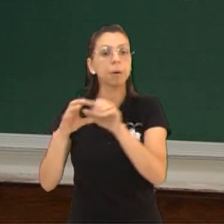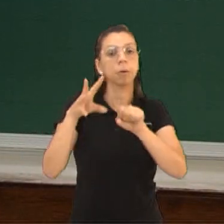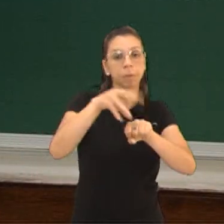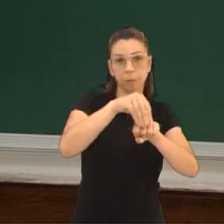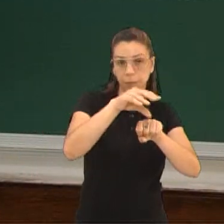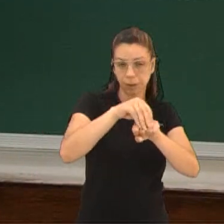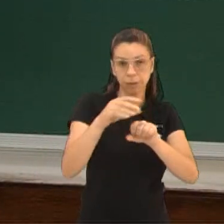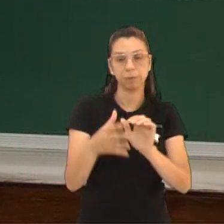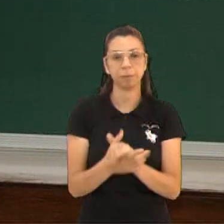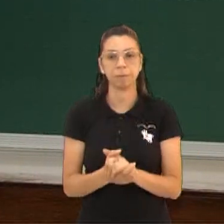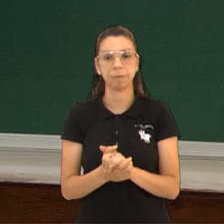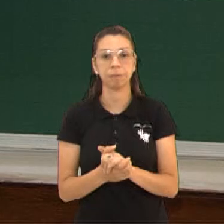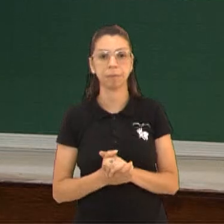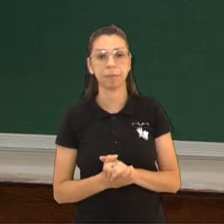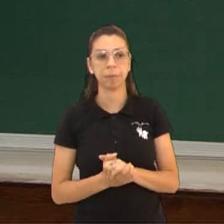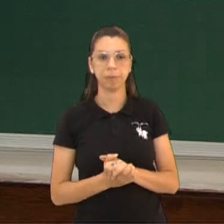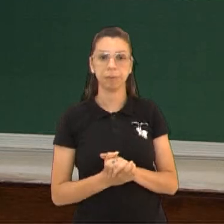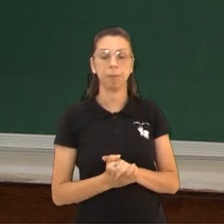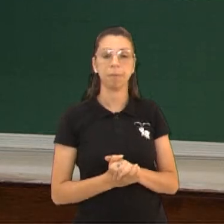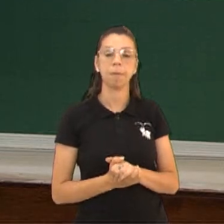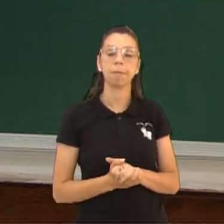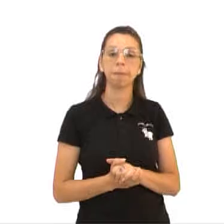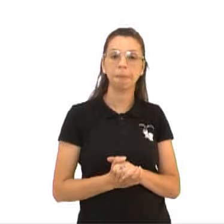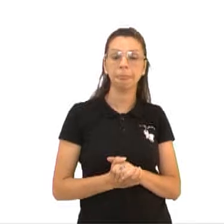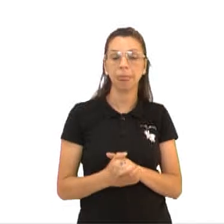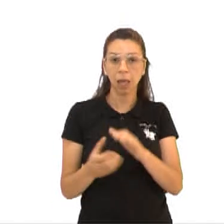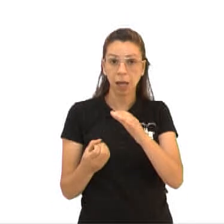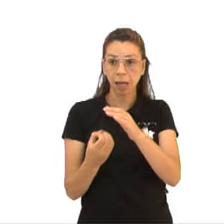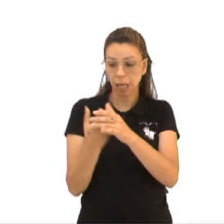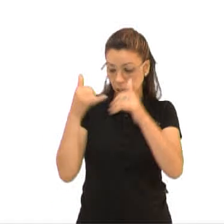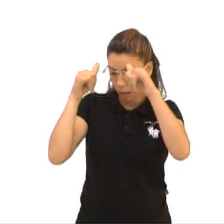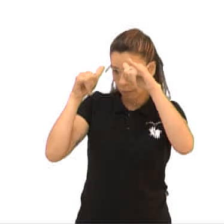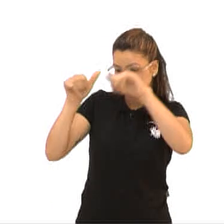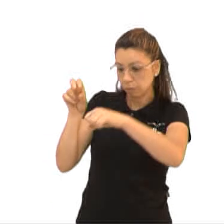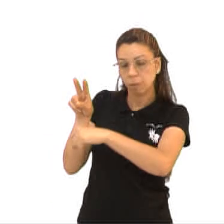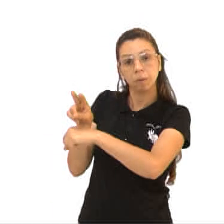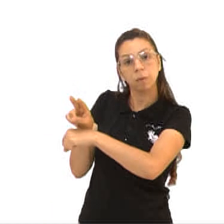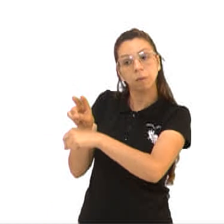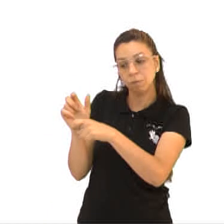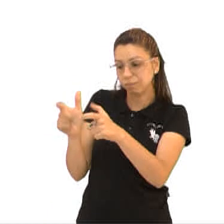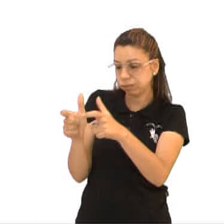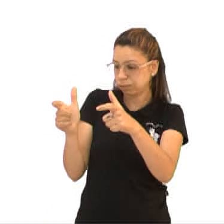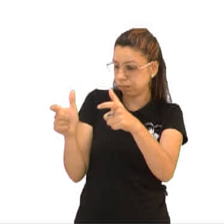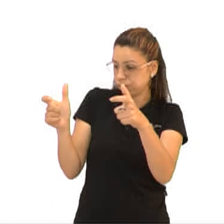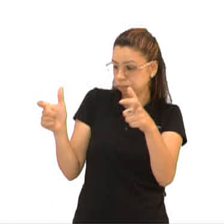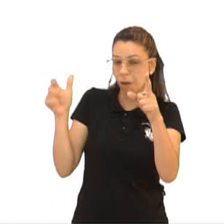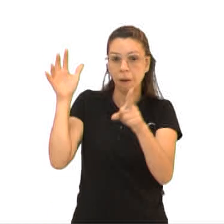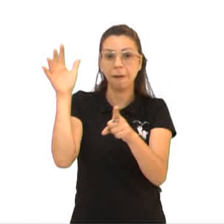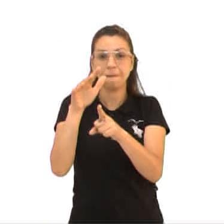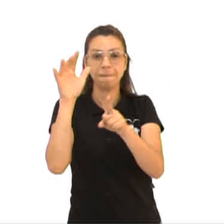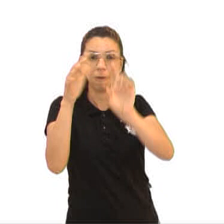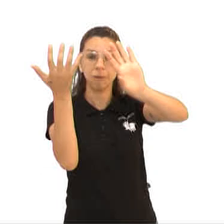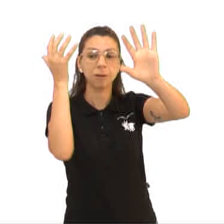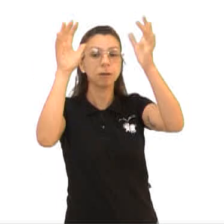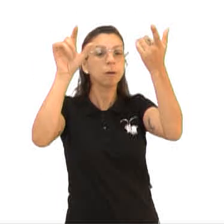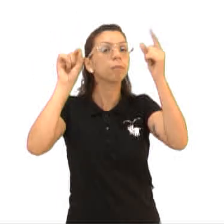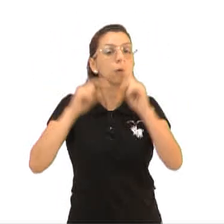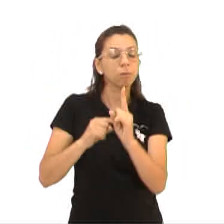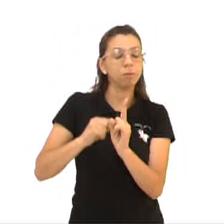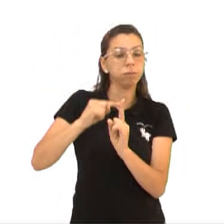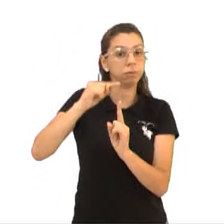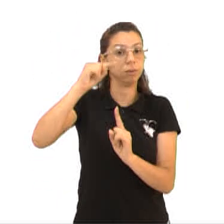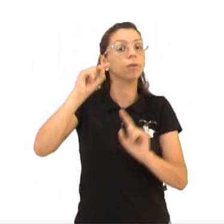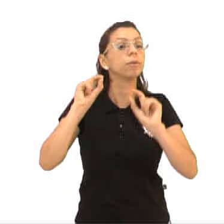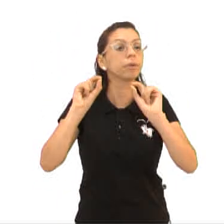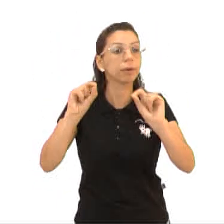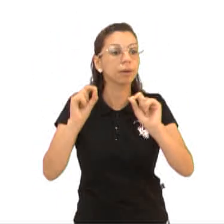que a gente vê ali no ensino médio. A criação de gado em larga escala contribui para o aquecimento global por meio da emissão de. O que você